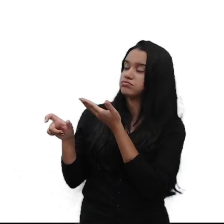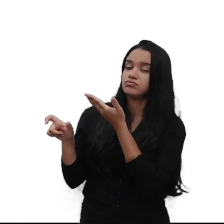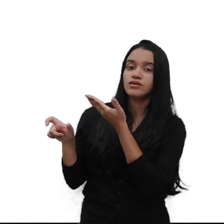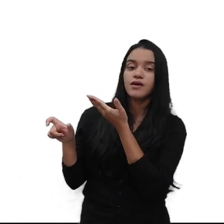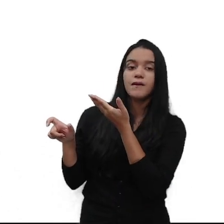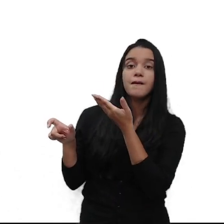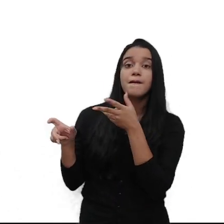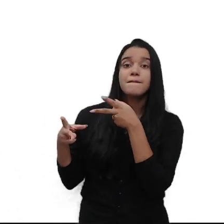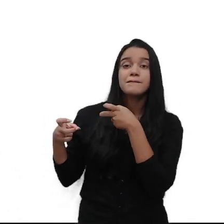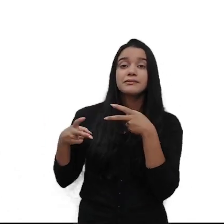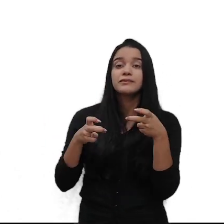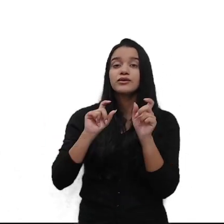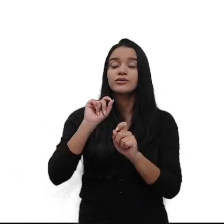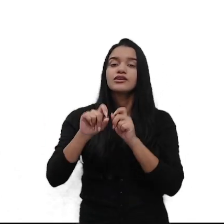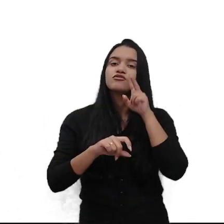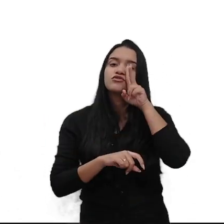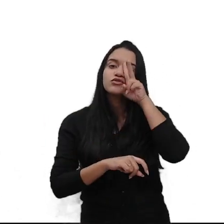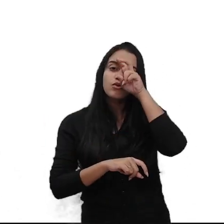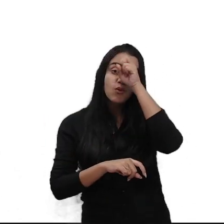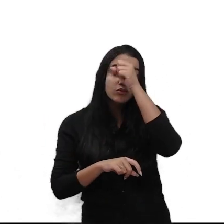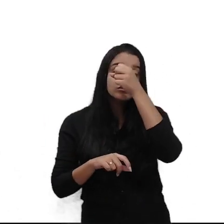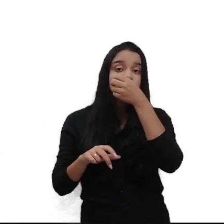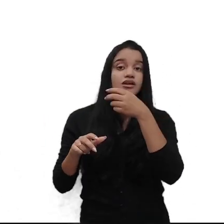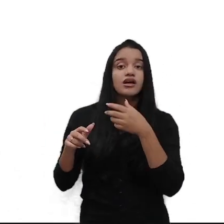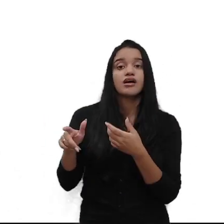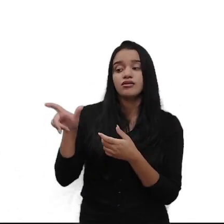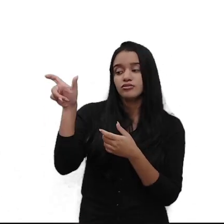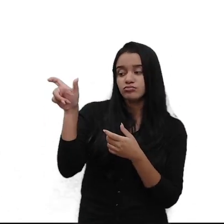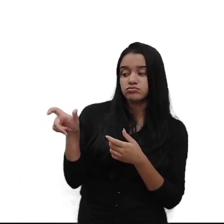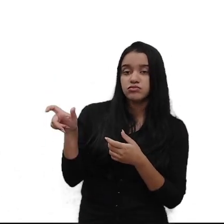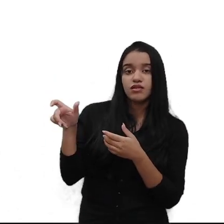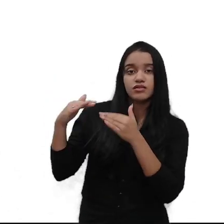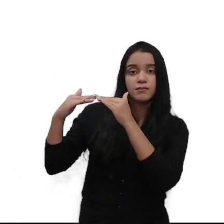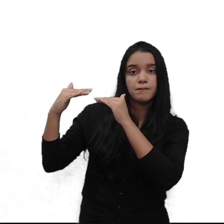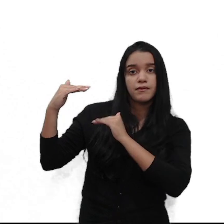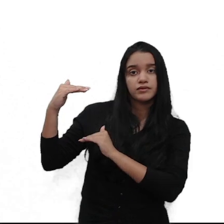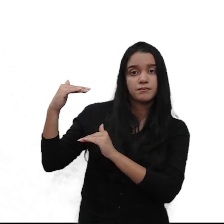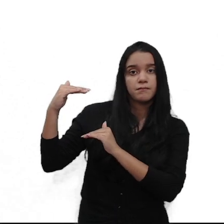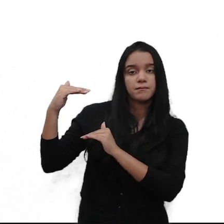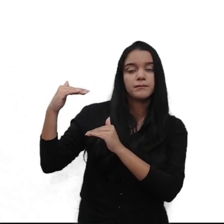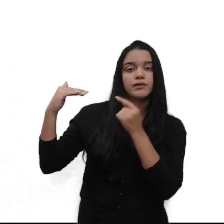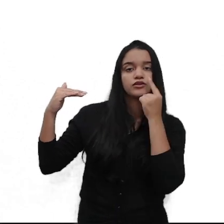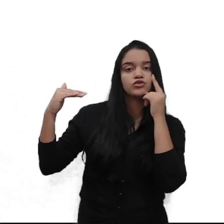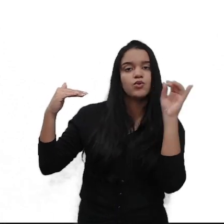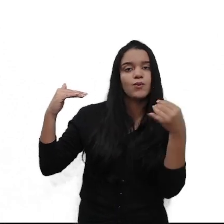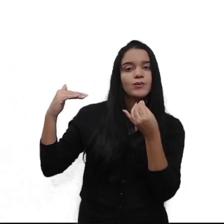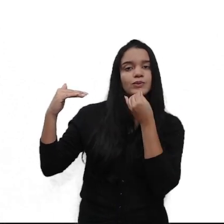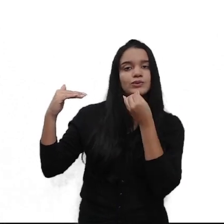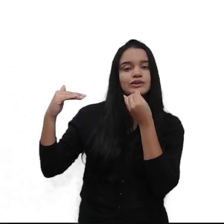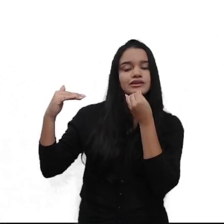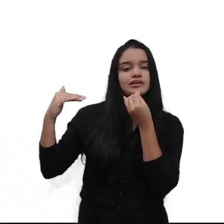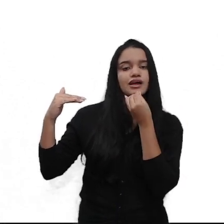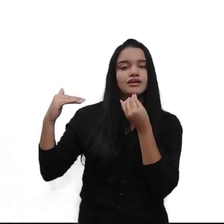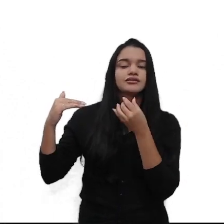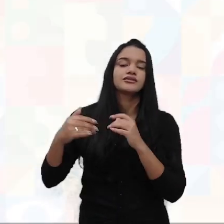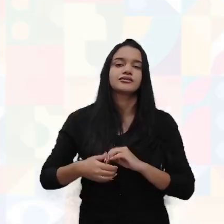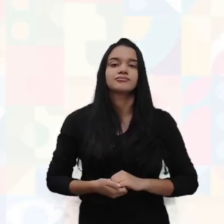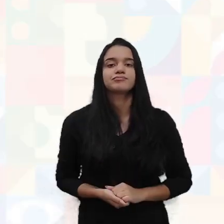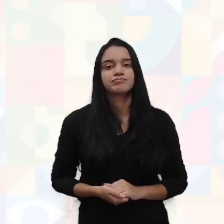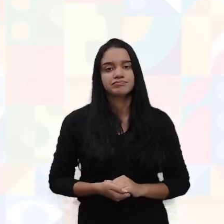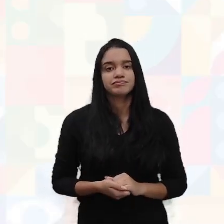forças e embaixo, oportunidades, tá? E ao lado direito, fraquezas e ameaças. Forças,